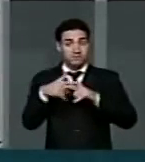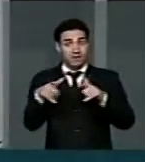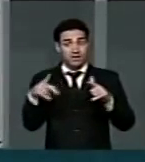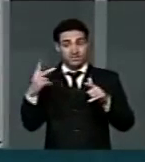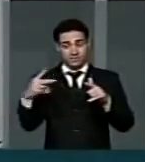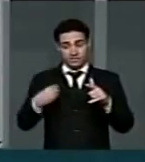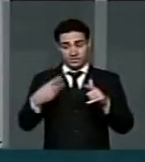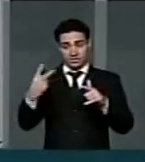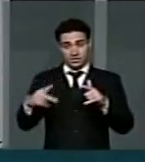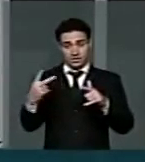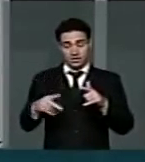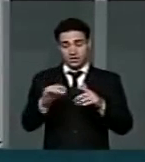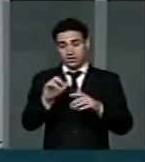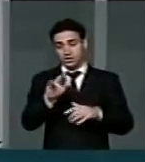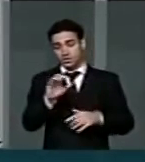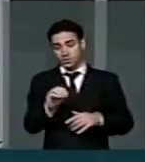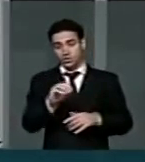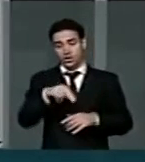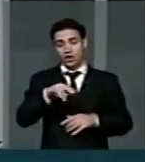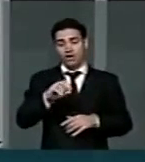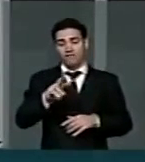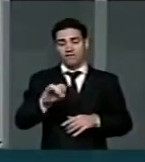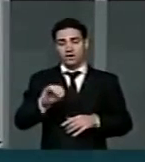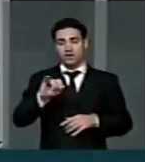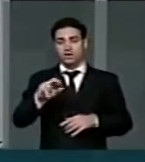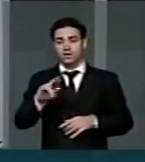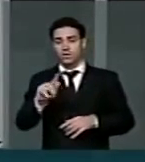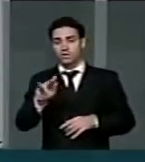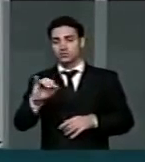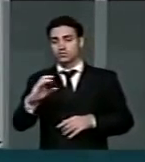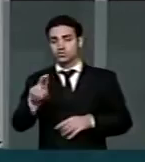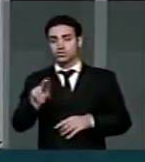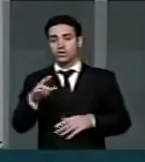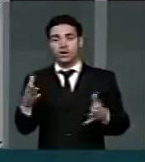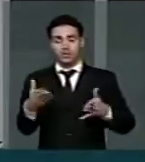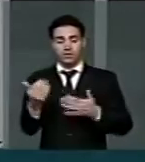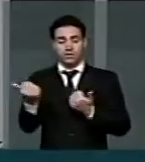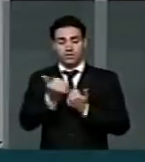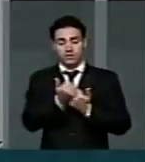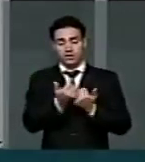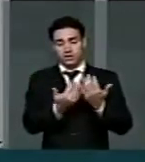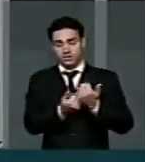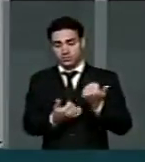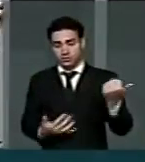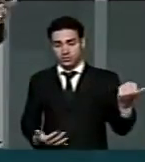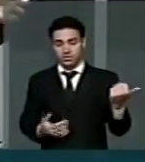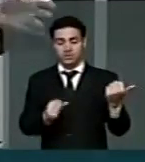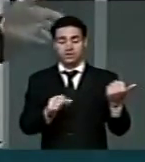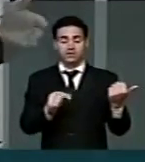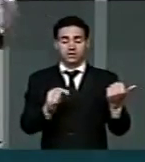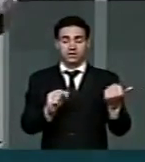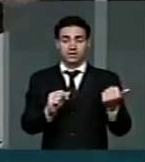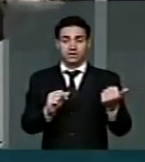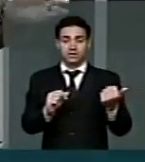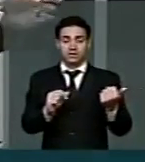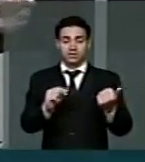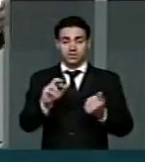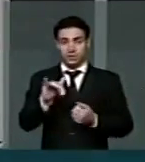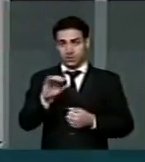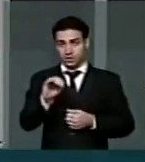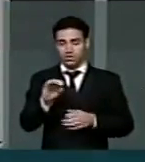lá no Rio de Janeiro, em Nova Iguaçu, agora inclusive na assessoria lá na Câmara Municipal do Rio, inclusive segunda-feira